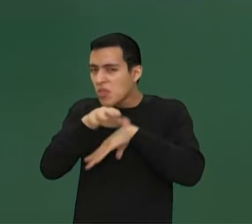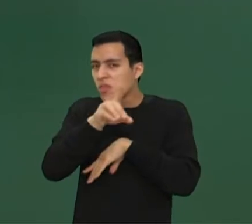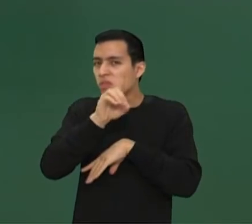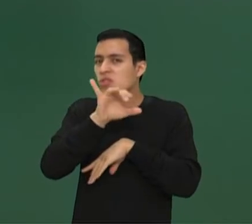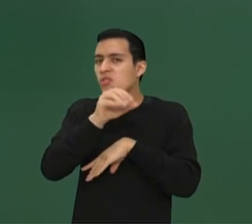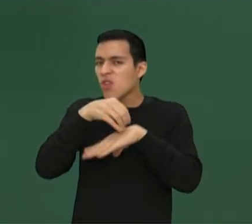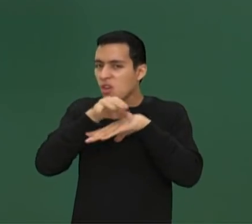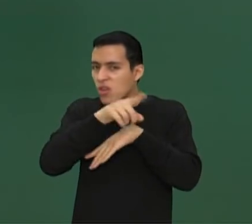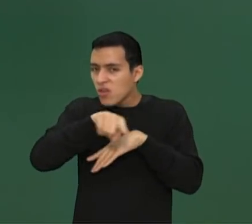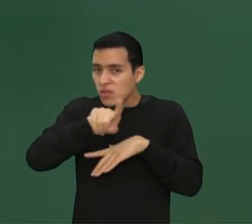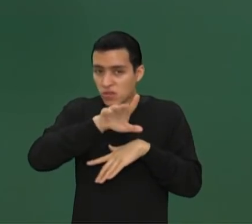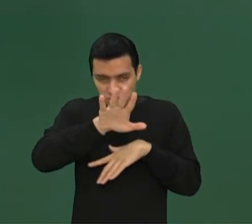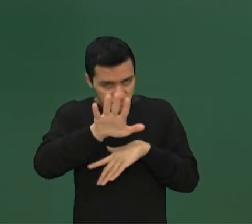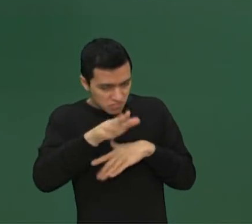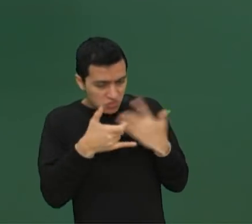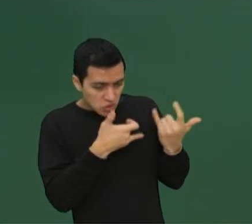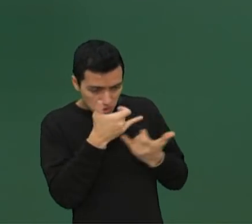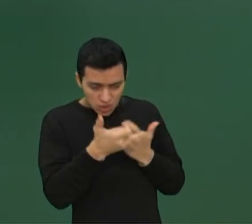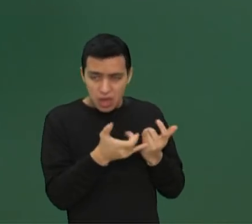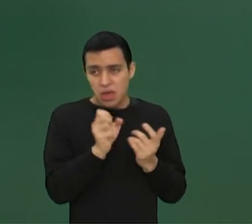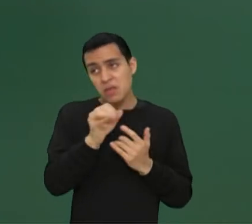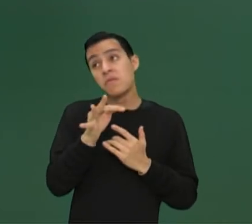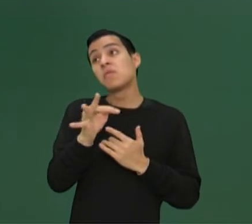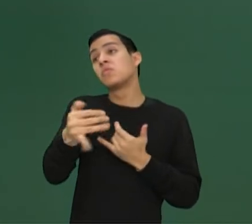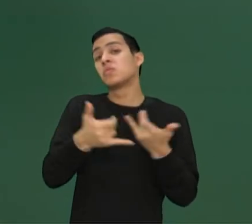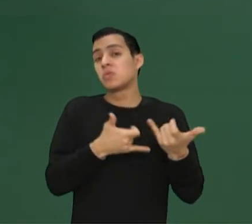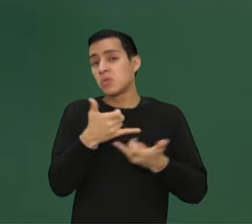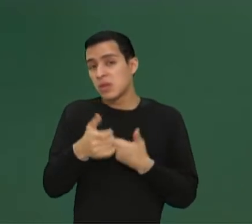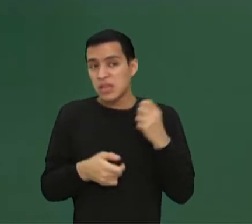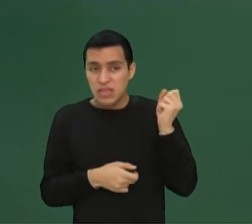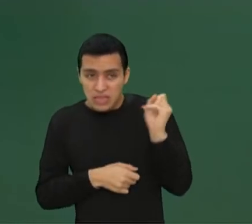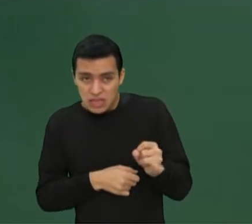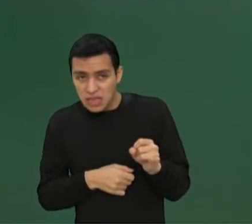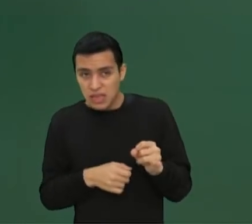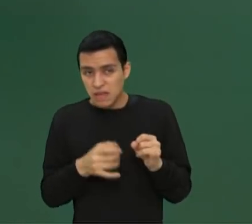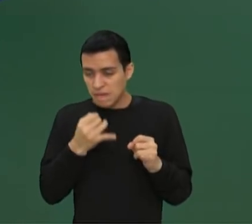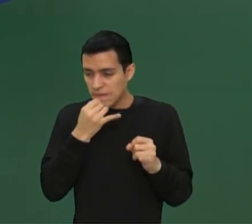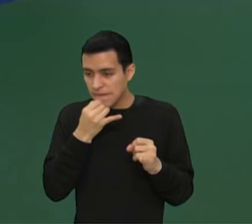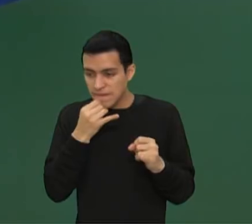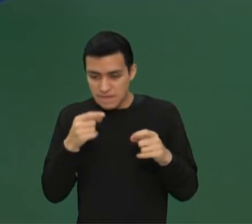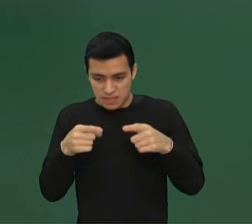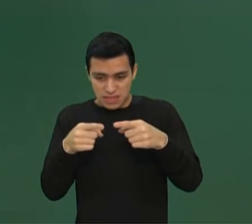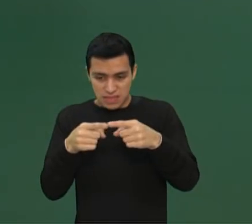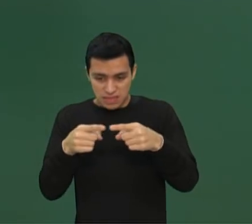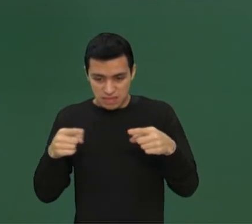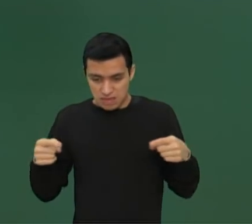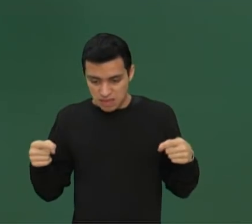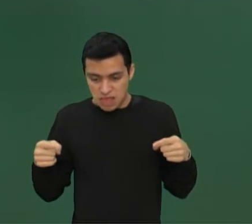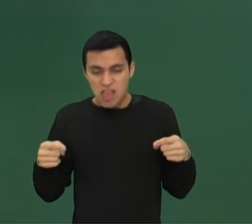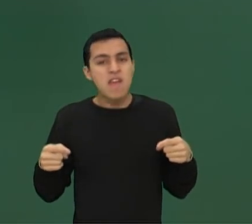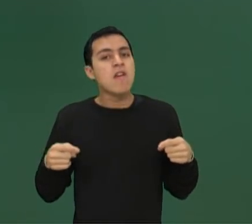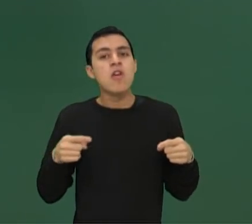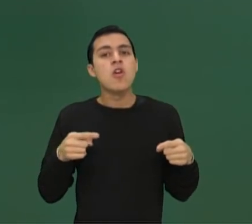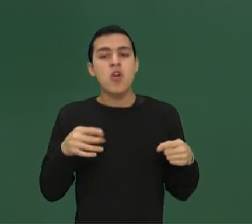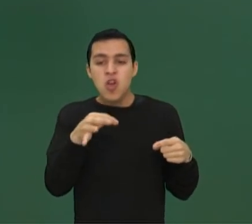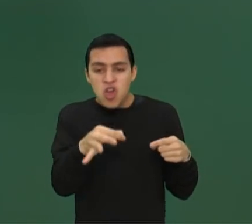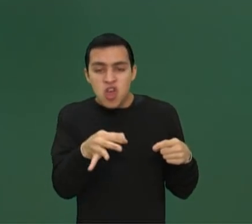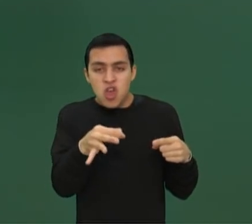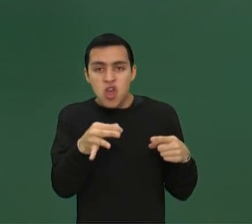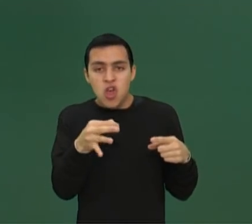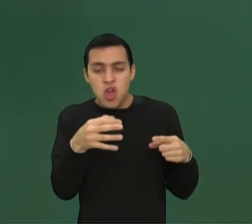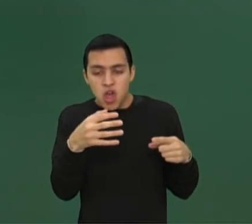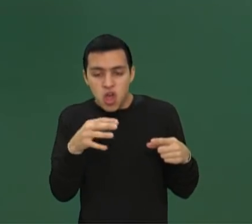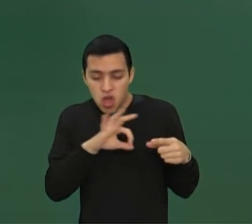Quando vocês forem jogar, ou quem já for jogar, se você consegue acuar a onça nessa pirâmide de baixo aqui, ó, ele fica mais